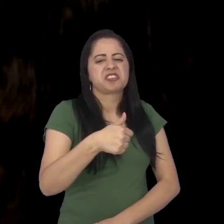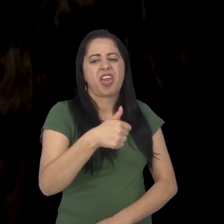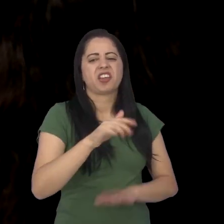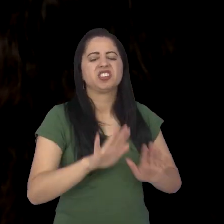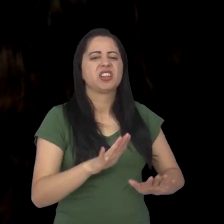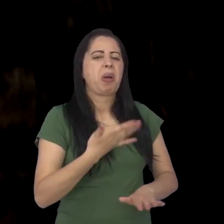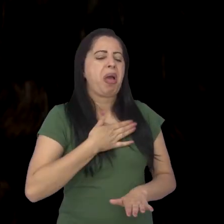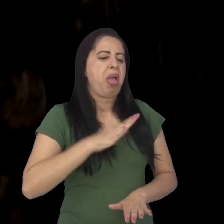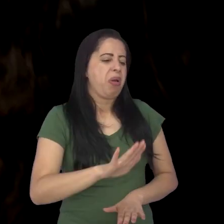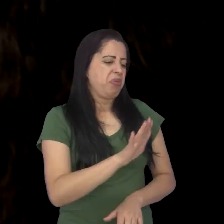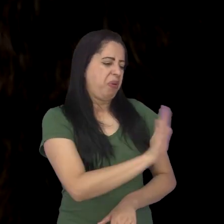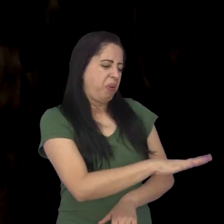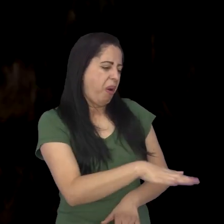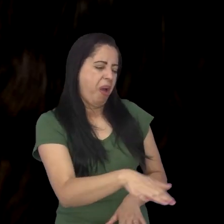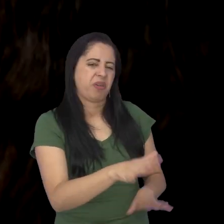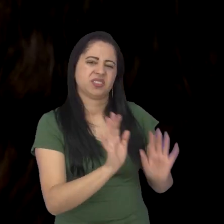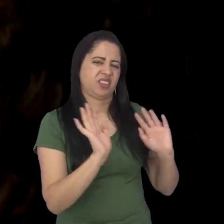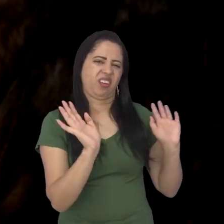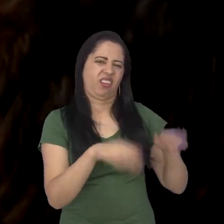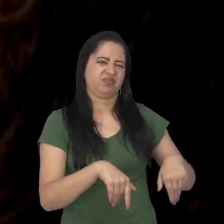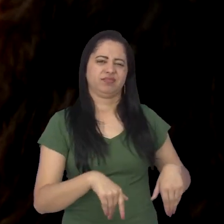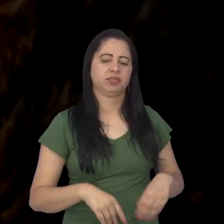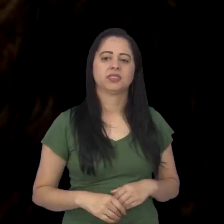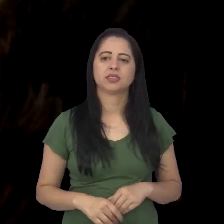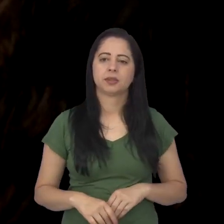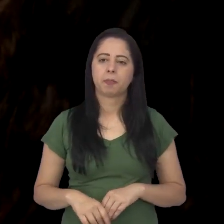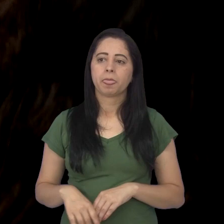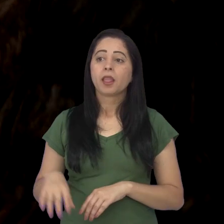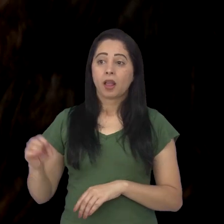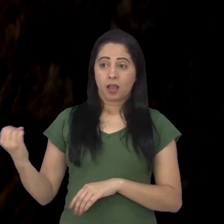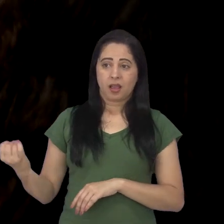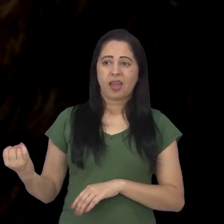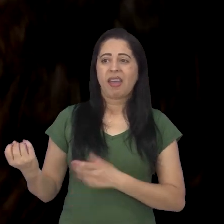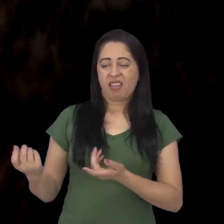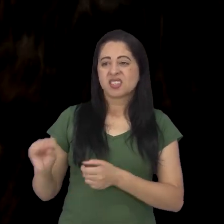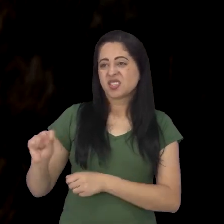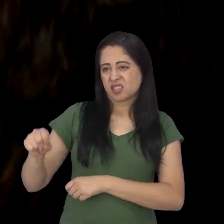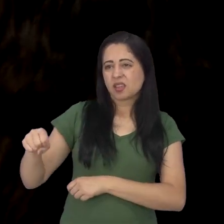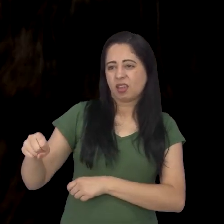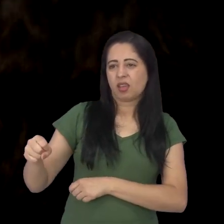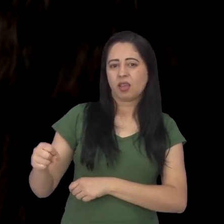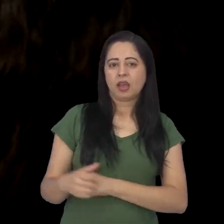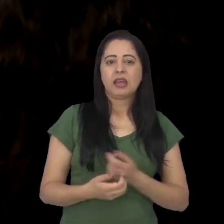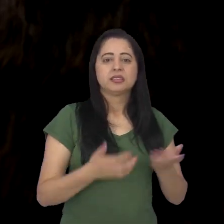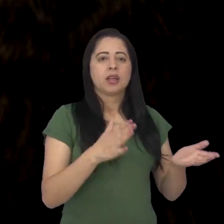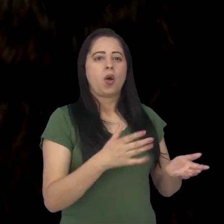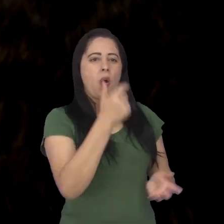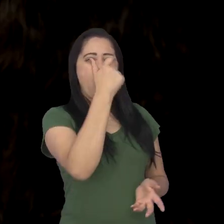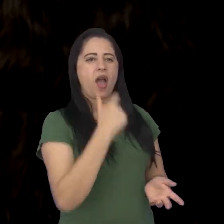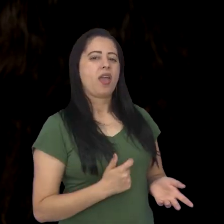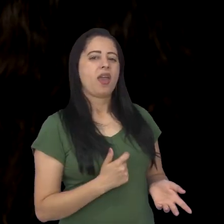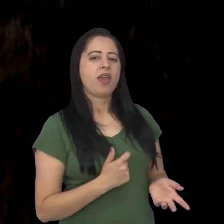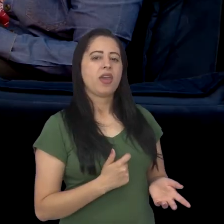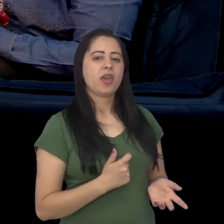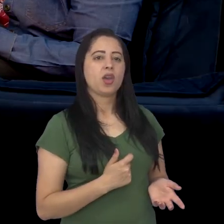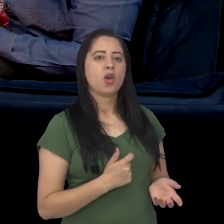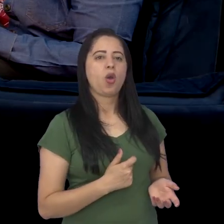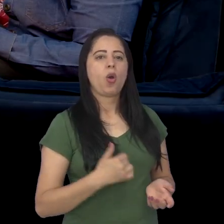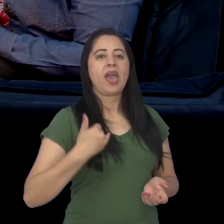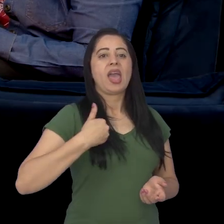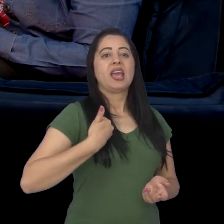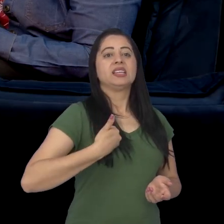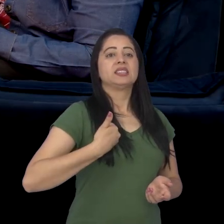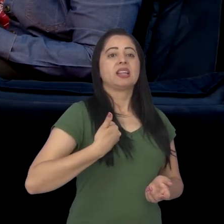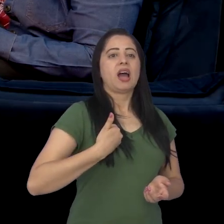série. E eu era adolescente, né? Eu tinha 16, 17 anos quando eu comecei a fazer isso, então eu curtia criança menor. Uma experiência importante, né? Assim, é